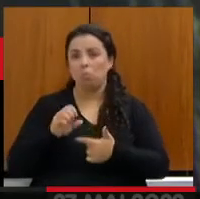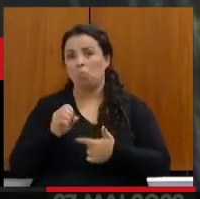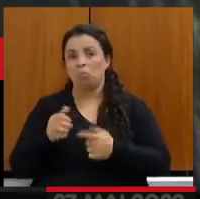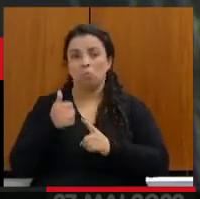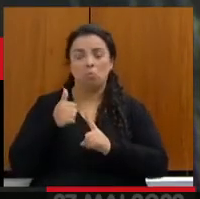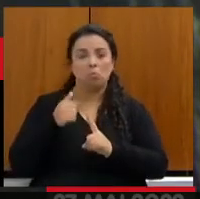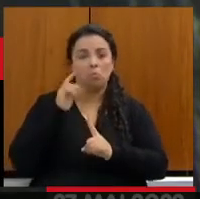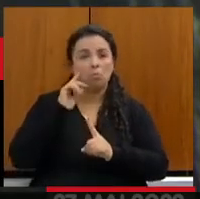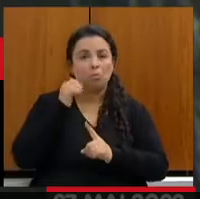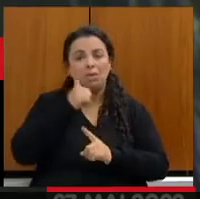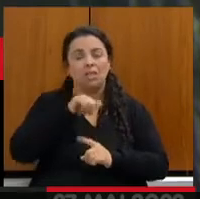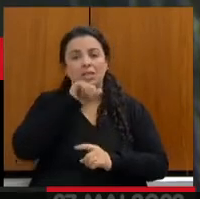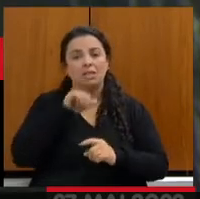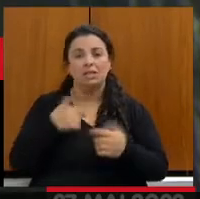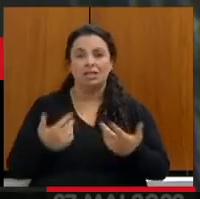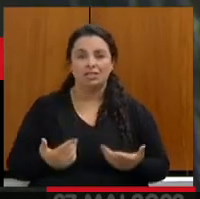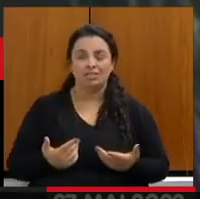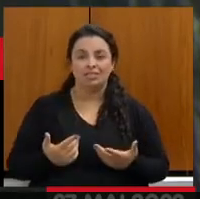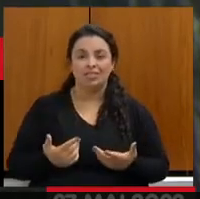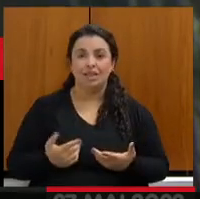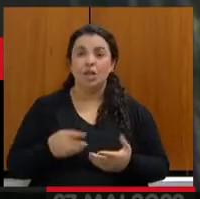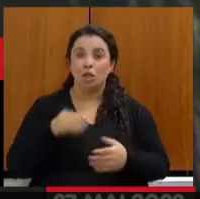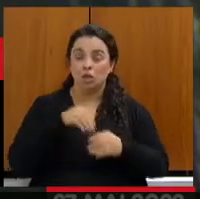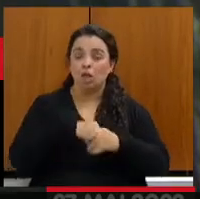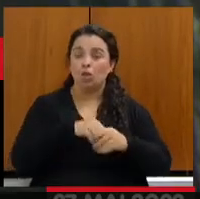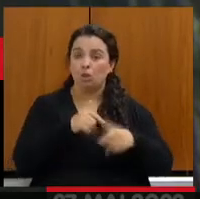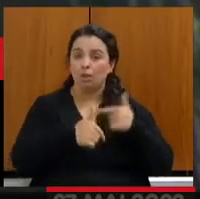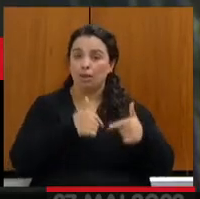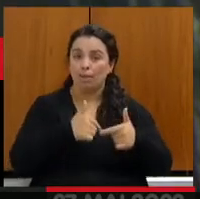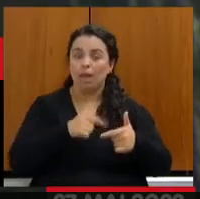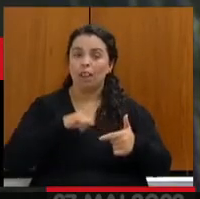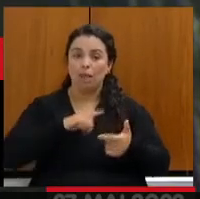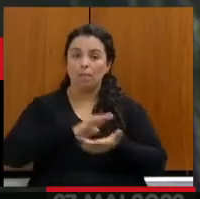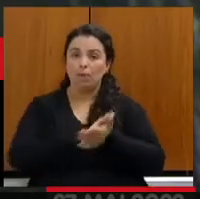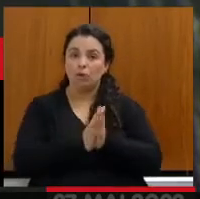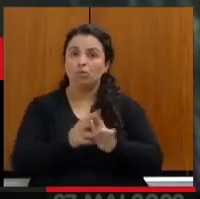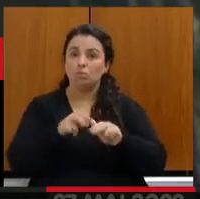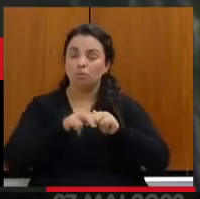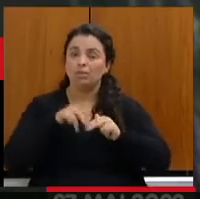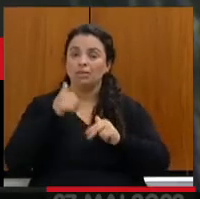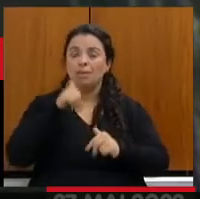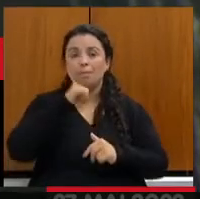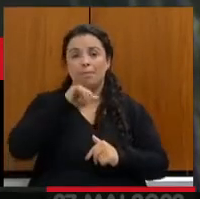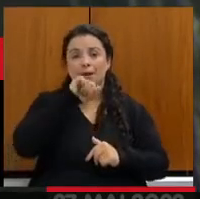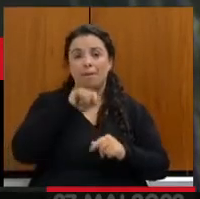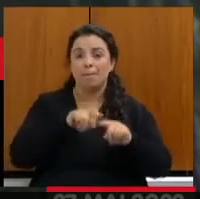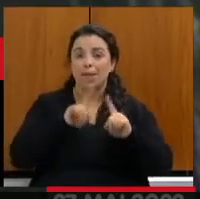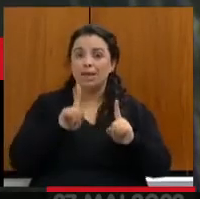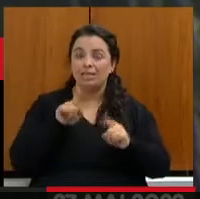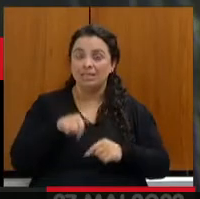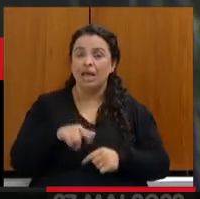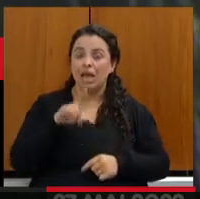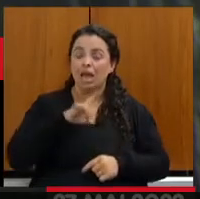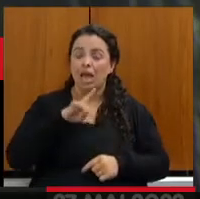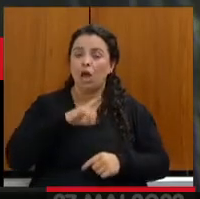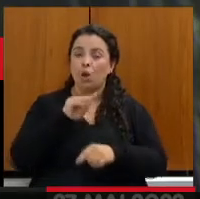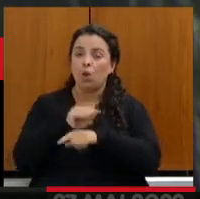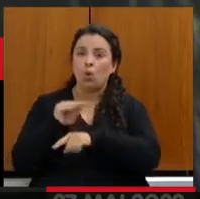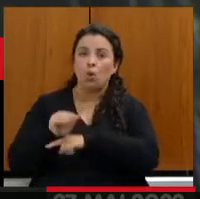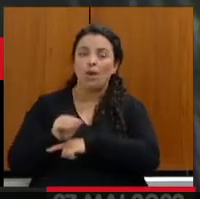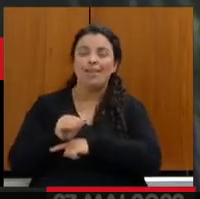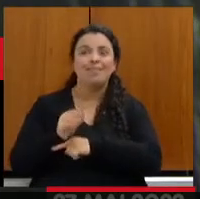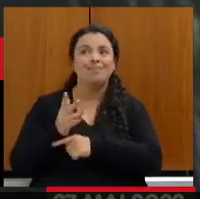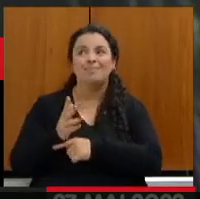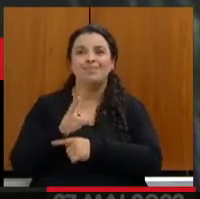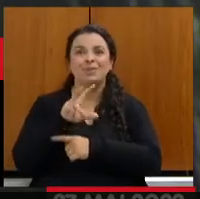que enfrenta preconceito no trabalho por ser mãe mas que chefia quase Oi Tamires brasileiras